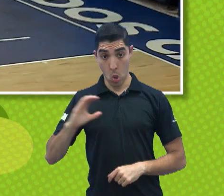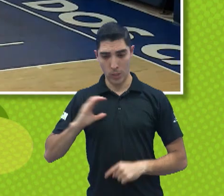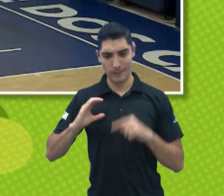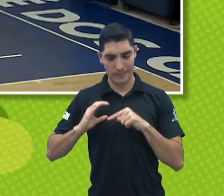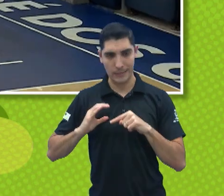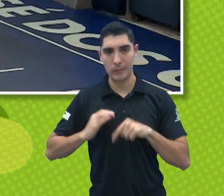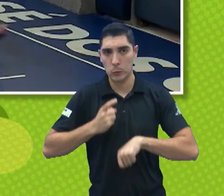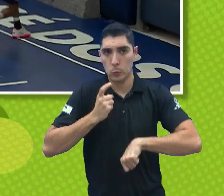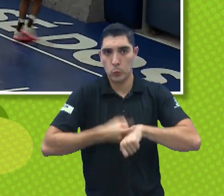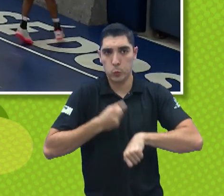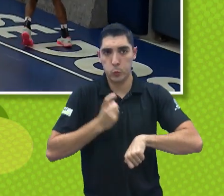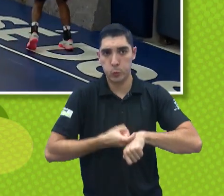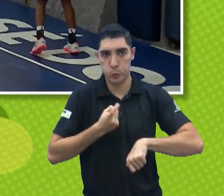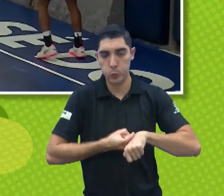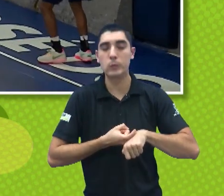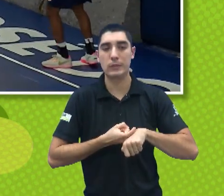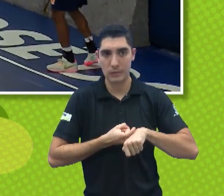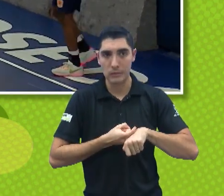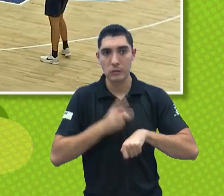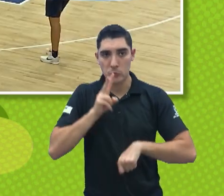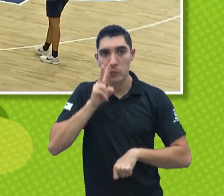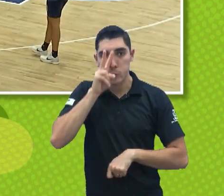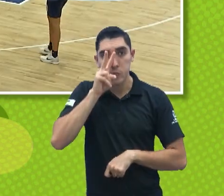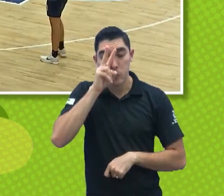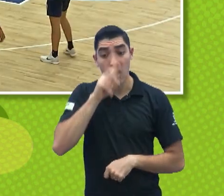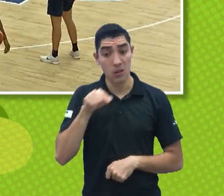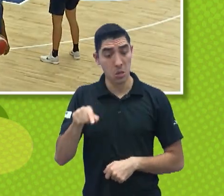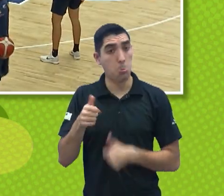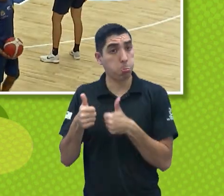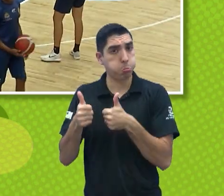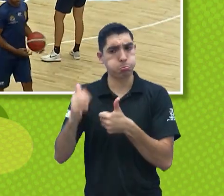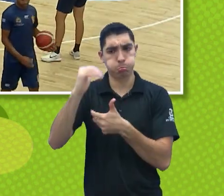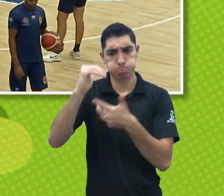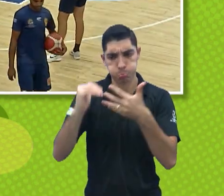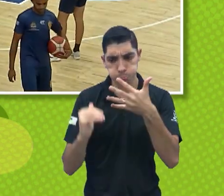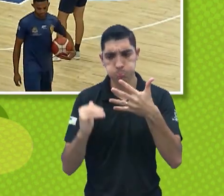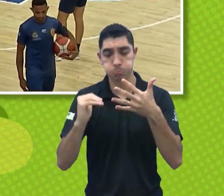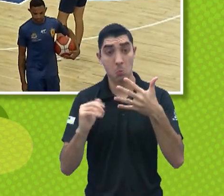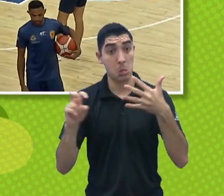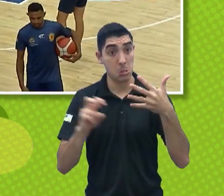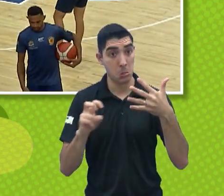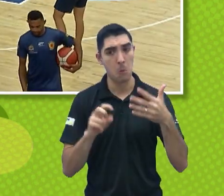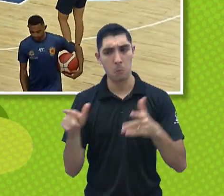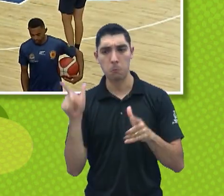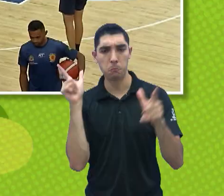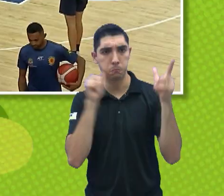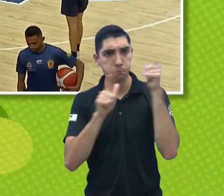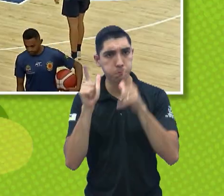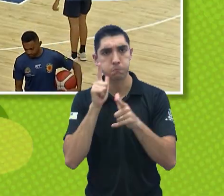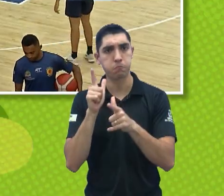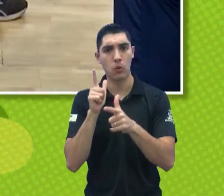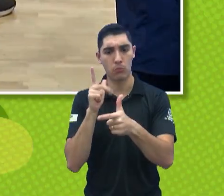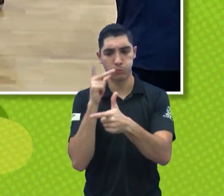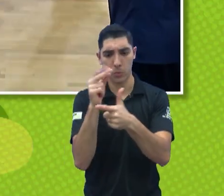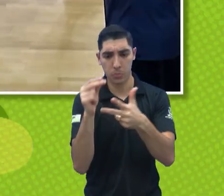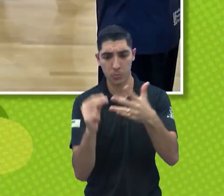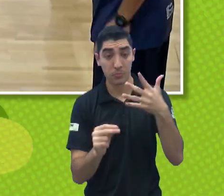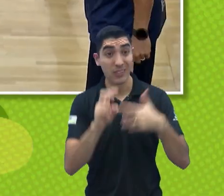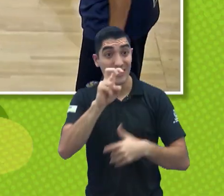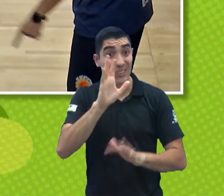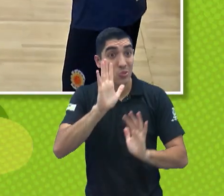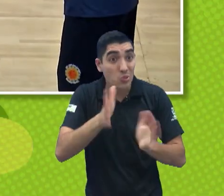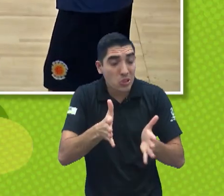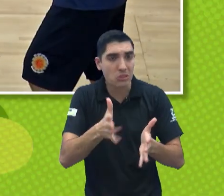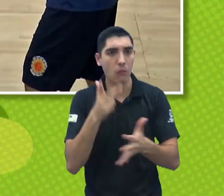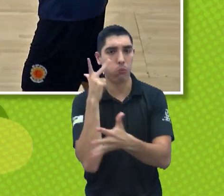muito boa, né? E tá bem dentro dessa competição. Começou conquistando aí 5 vitórias já e vai ter